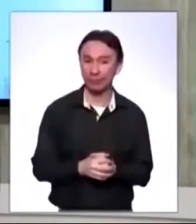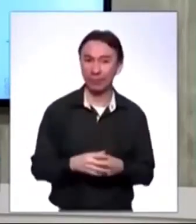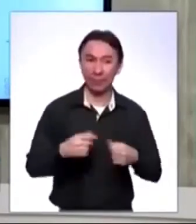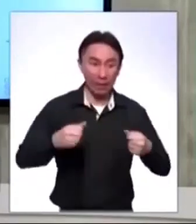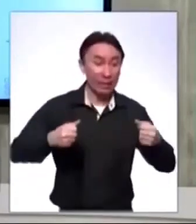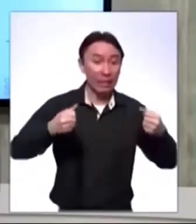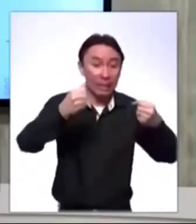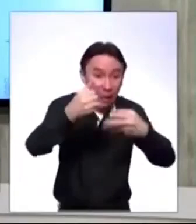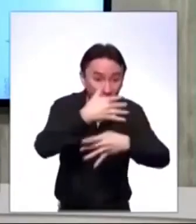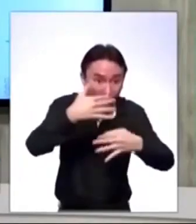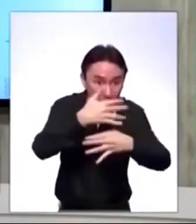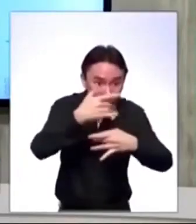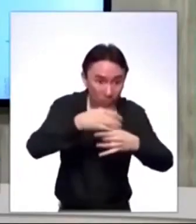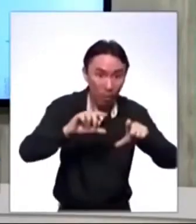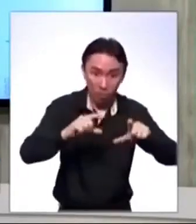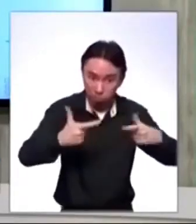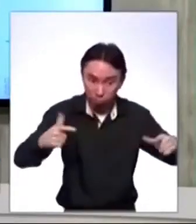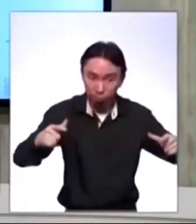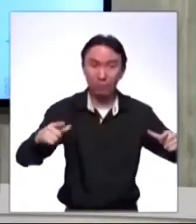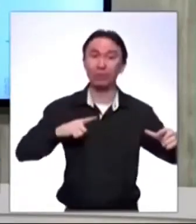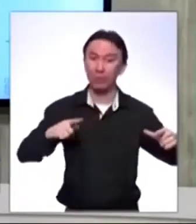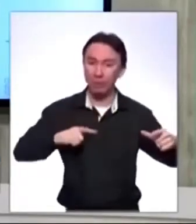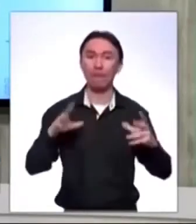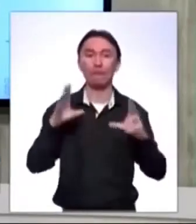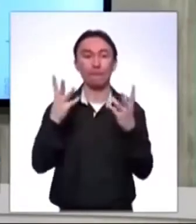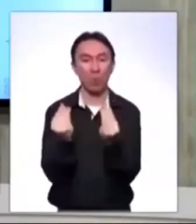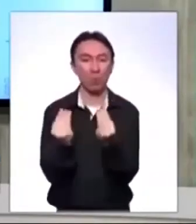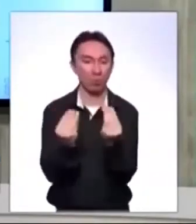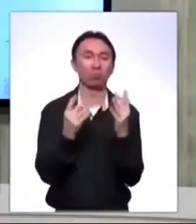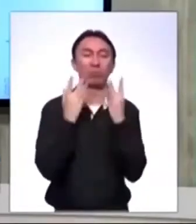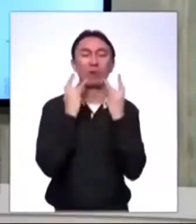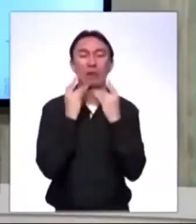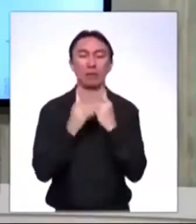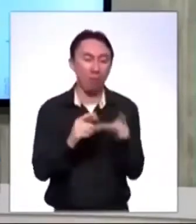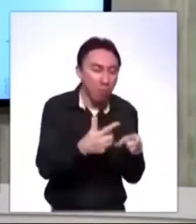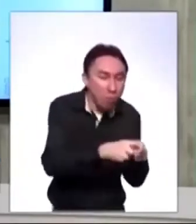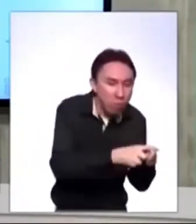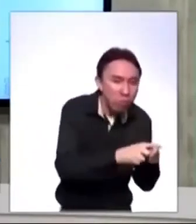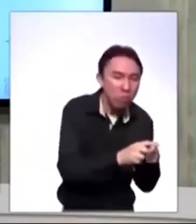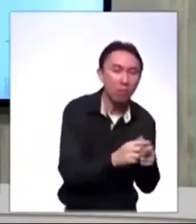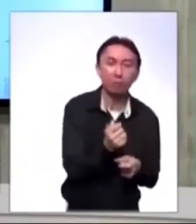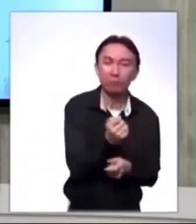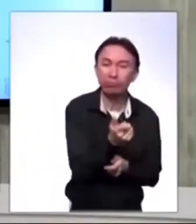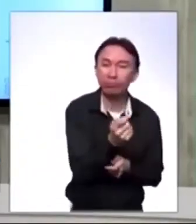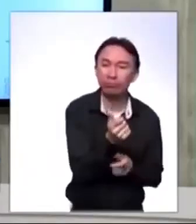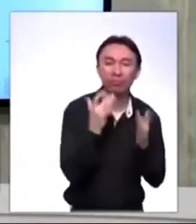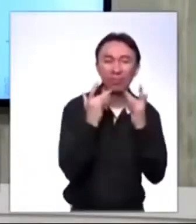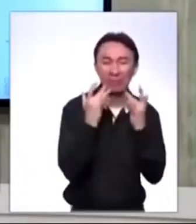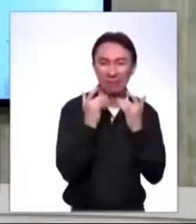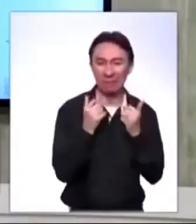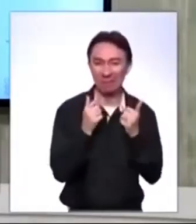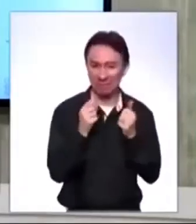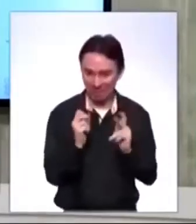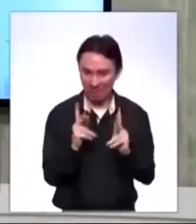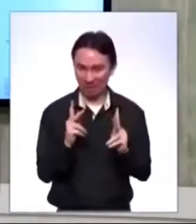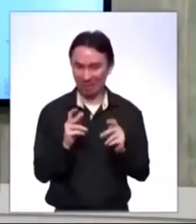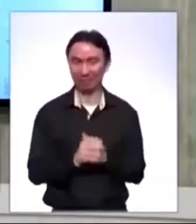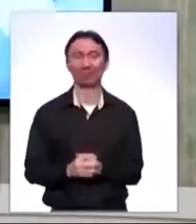maior o número de casas de espetáculo, de teatros. Tá certo? Com palco elisabetano, ou italiano, ou de arena. Tá bom? Olha